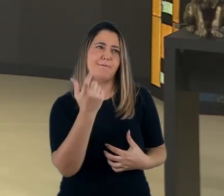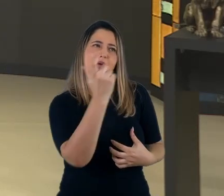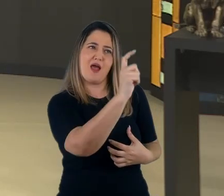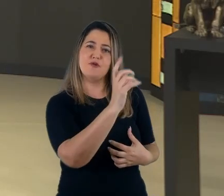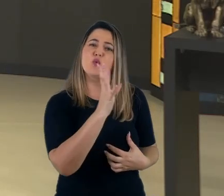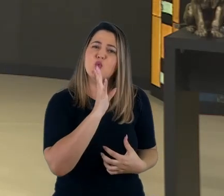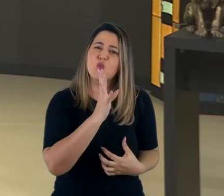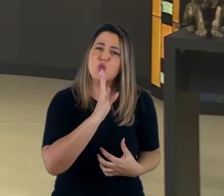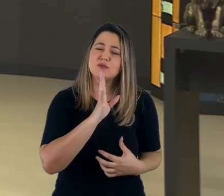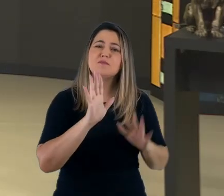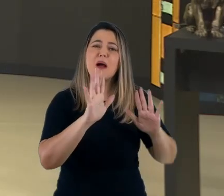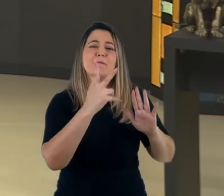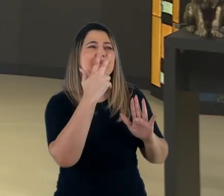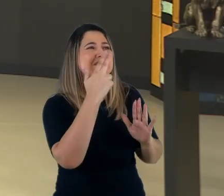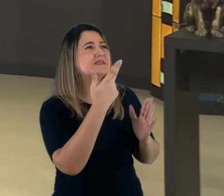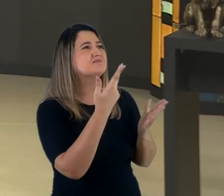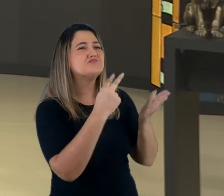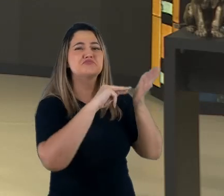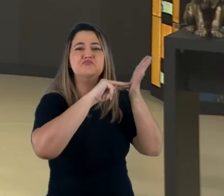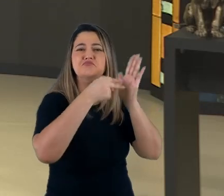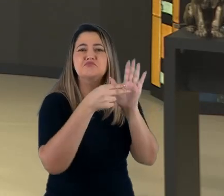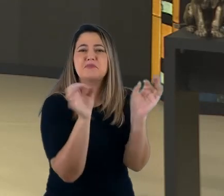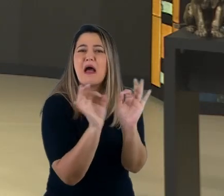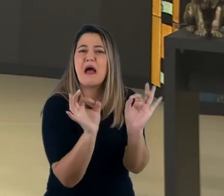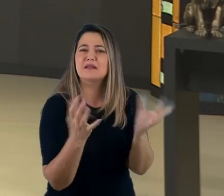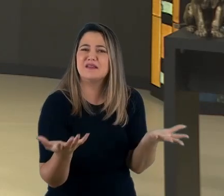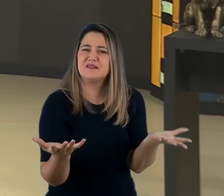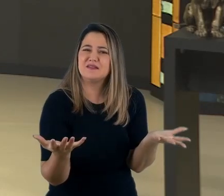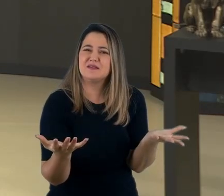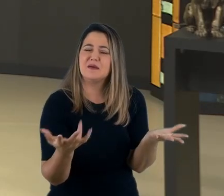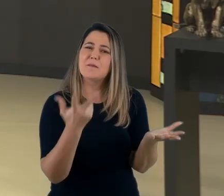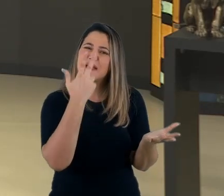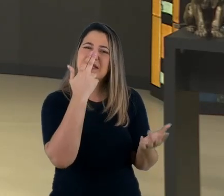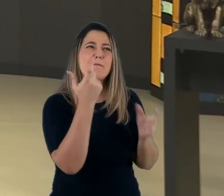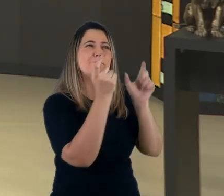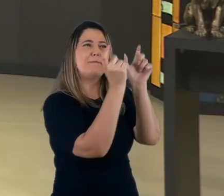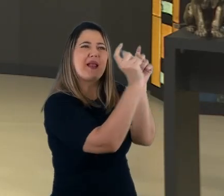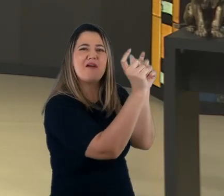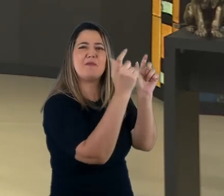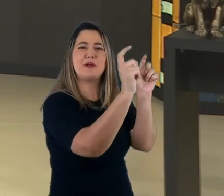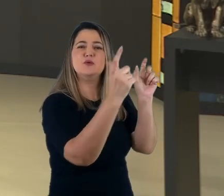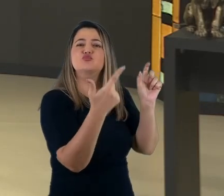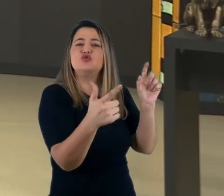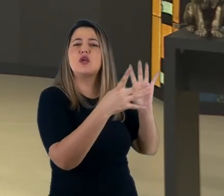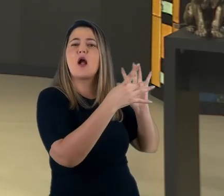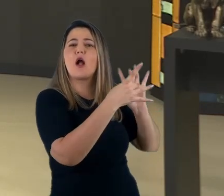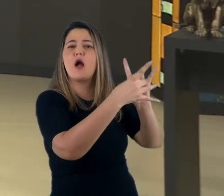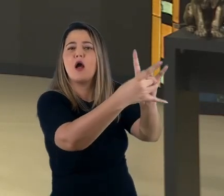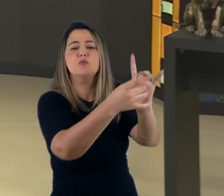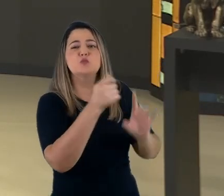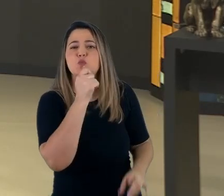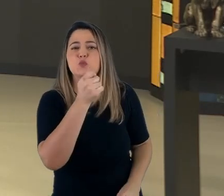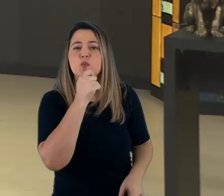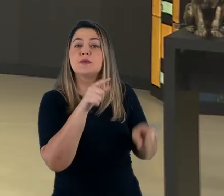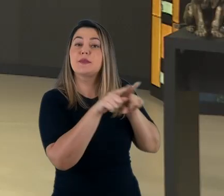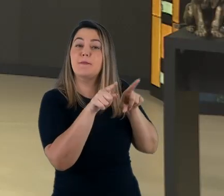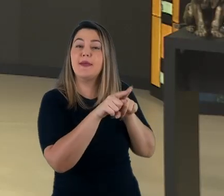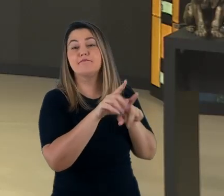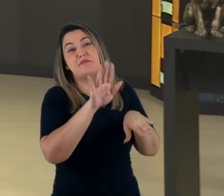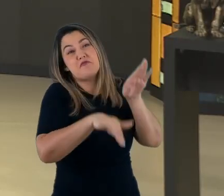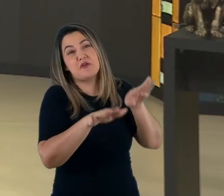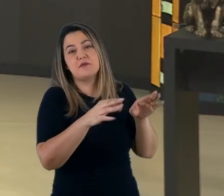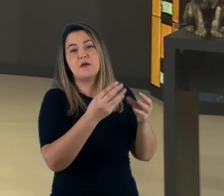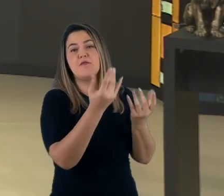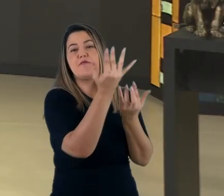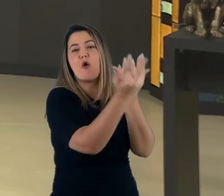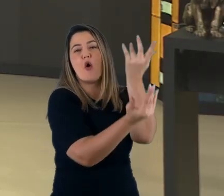mas porque elas não formavam sentido algum inteligível, ou quem sabe, devido ao brilho que ofuscava a vista. Seja como